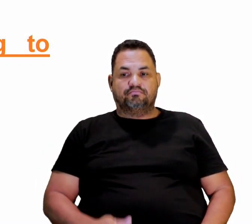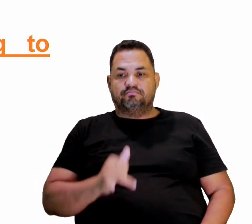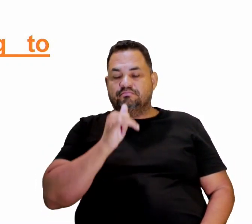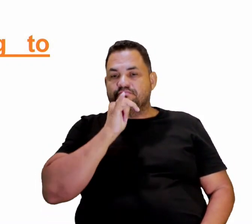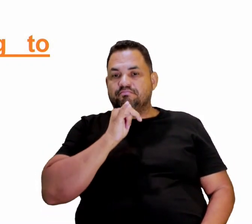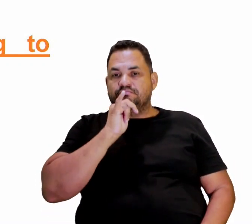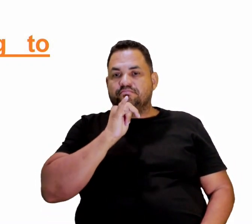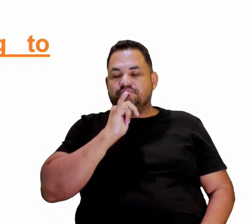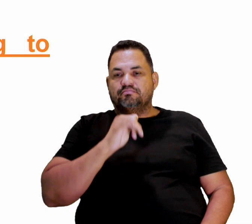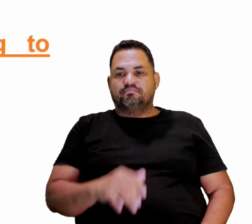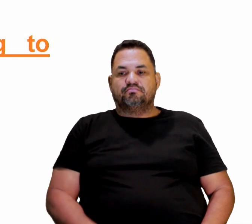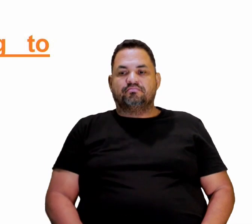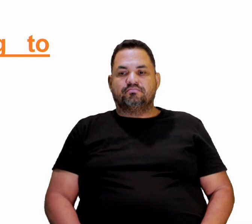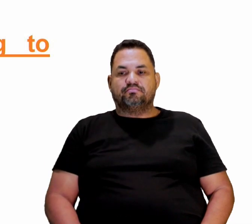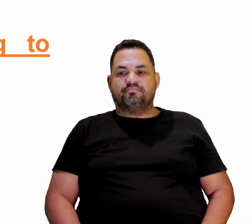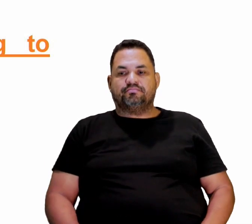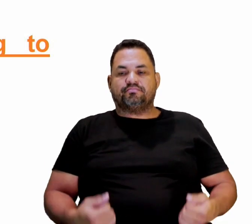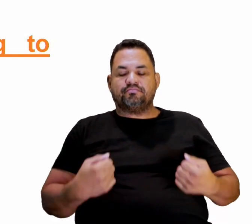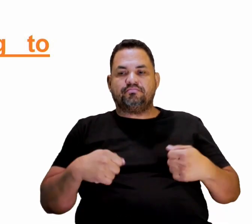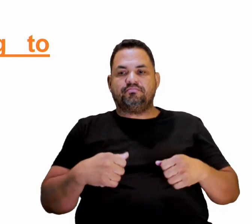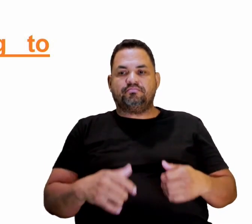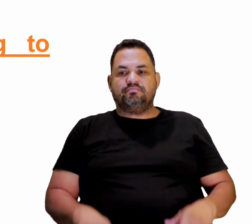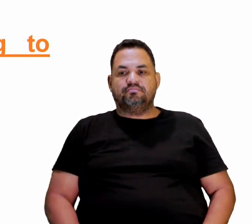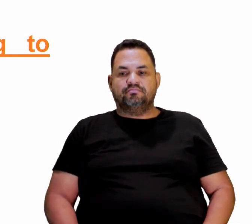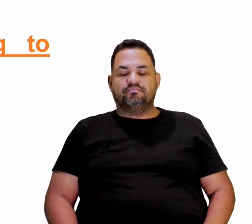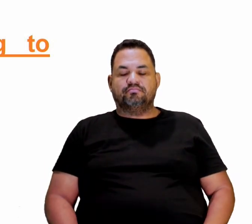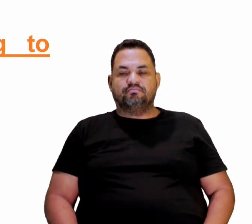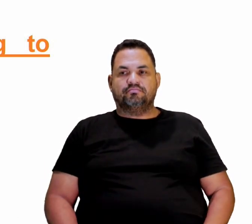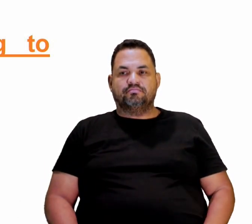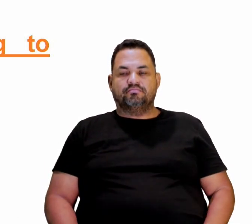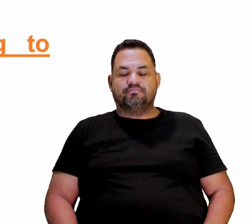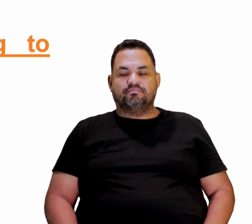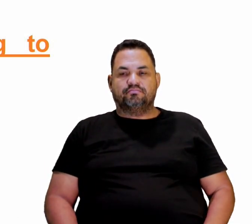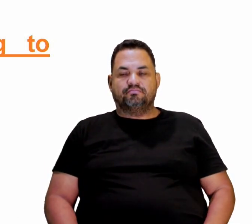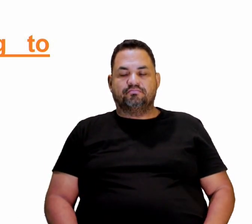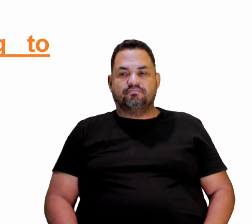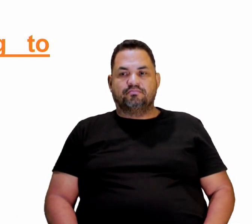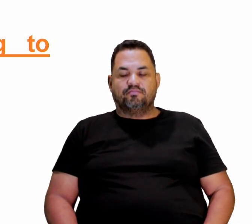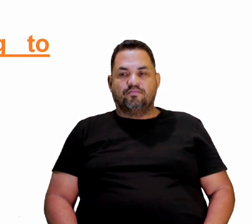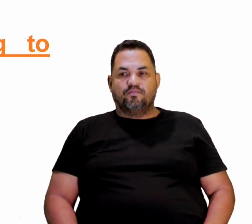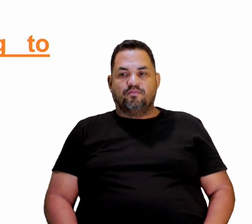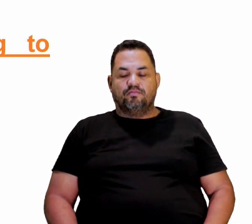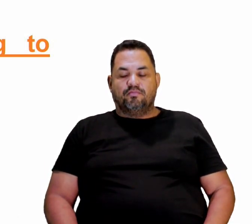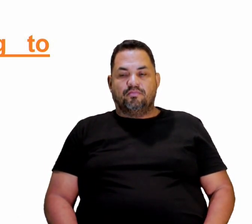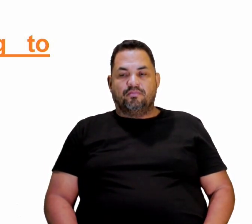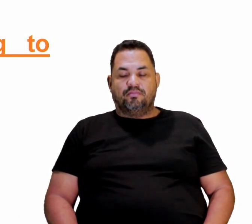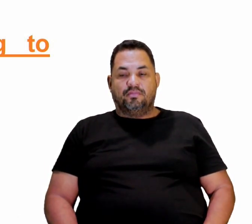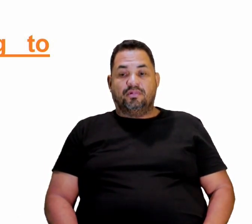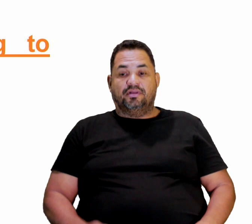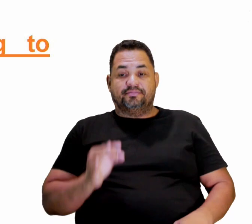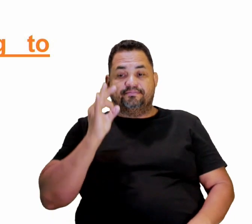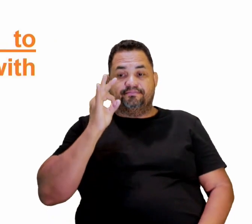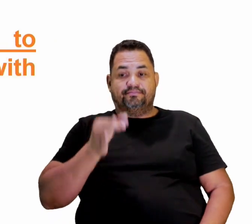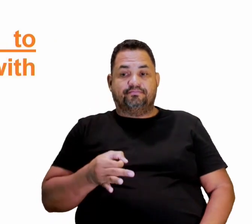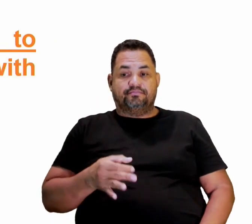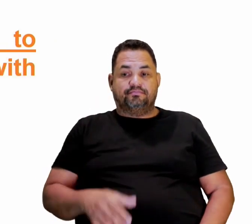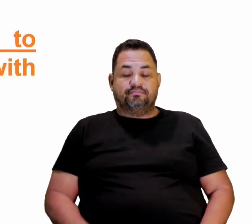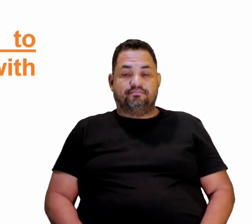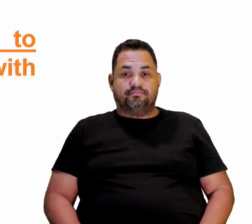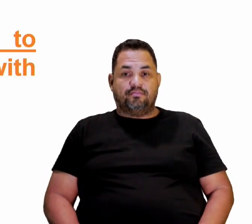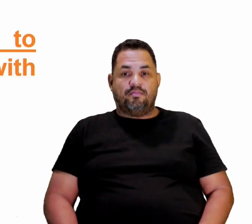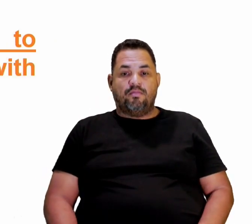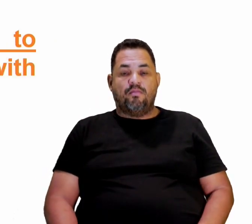um exemplo esse aqui claro que você também pode falar de coisas mais distantes mas deixando bem claro que algo mais certo